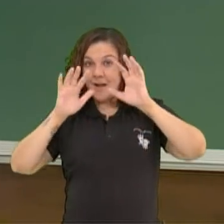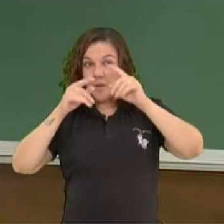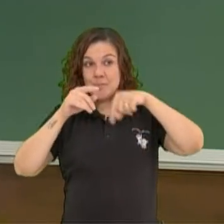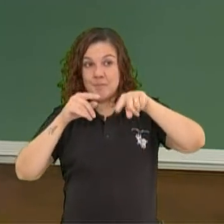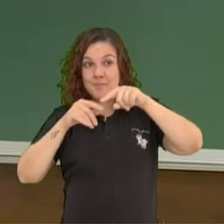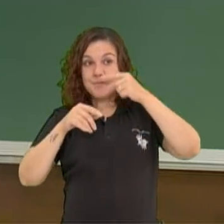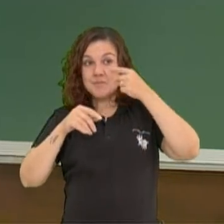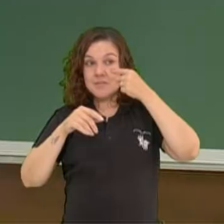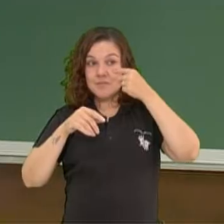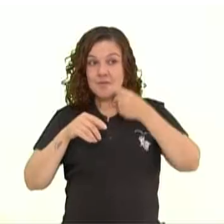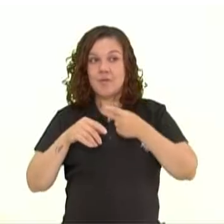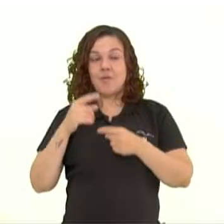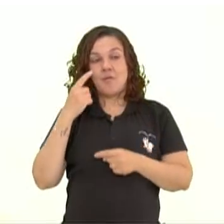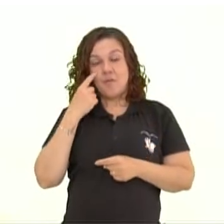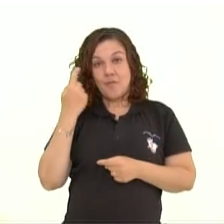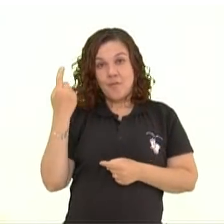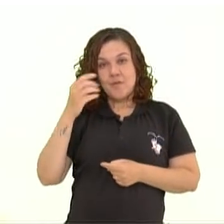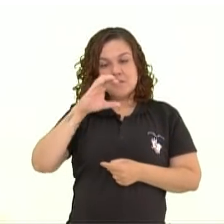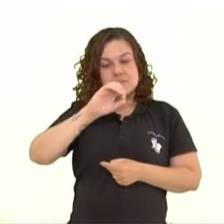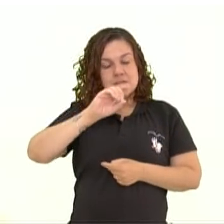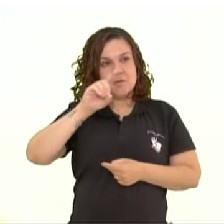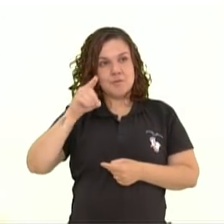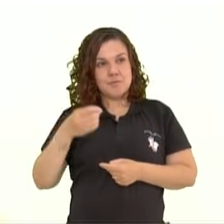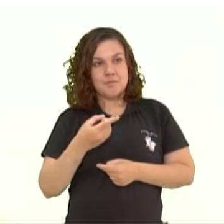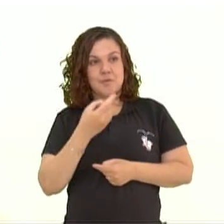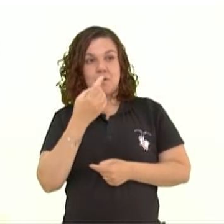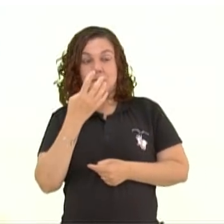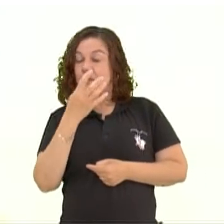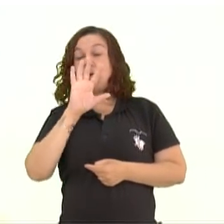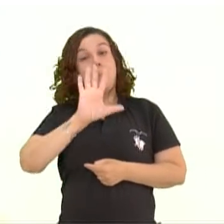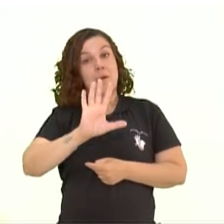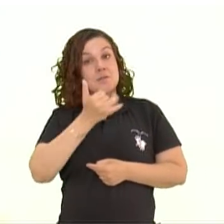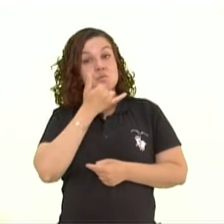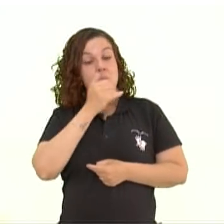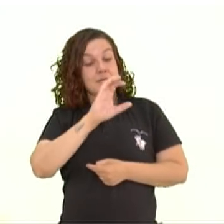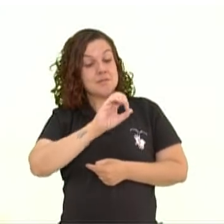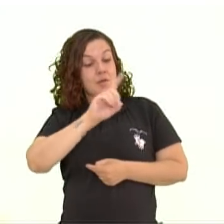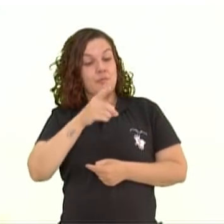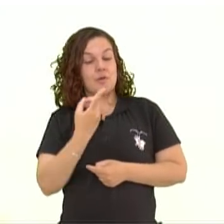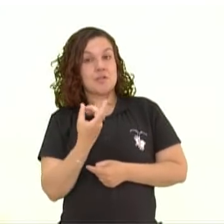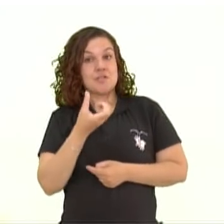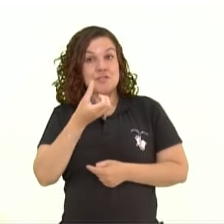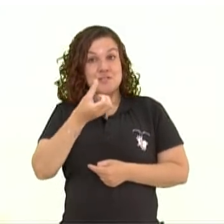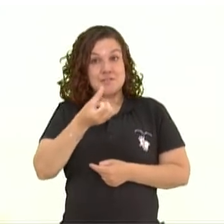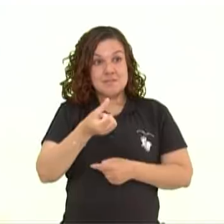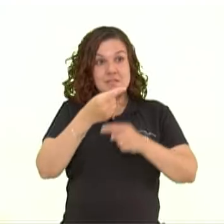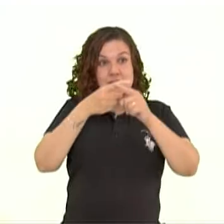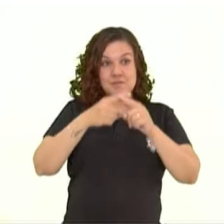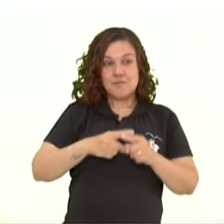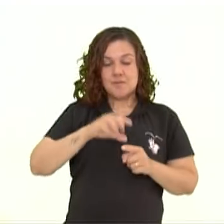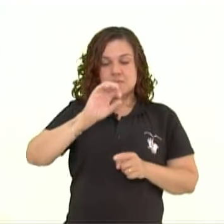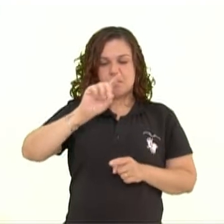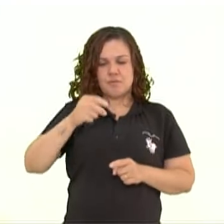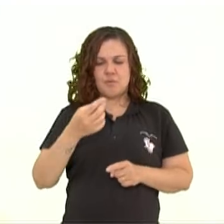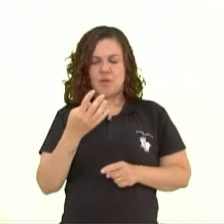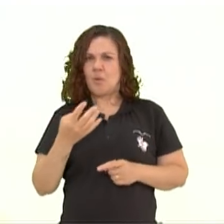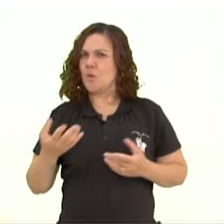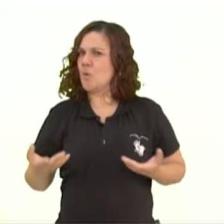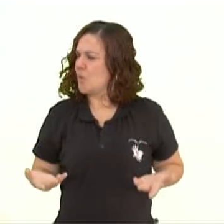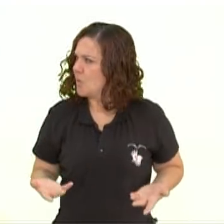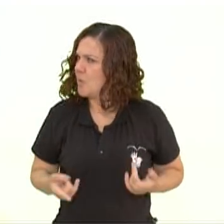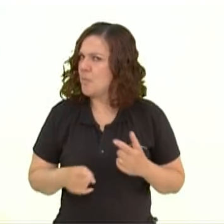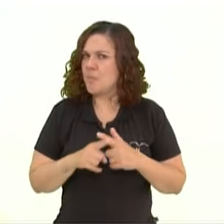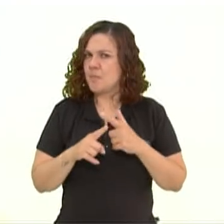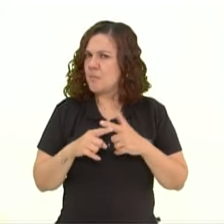para vocês o próximo cálculo, que é 0,4, que é 0,16 vezes o 0,4. Ah, mas como assim,